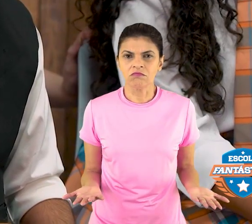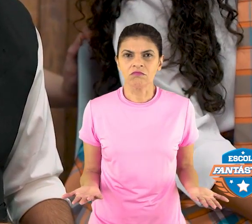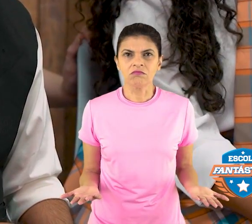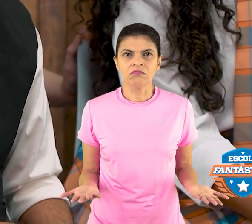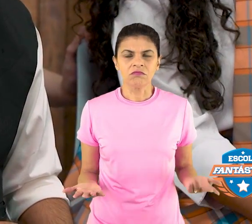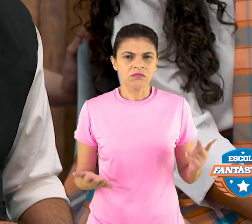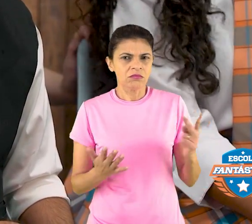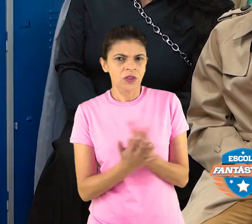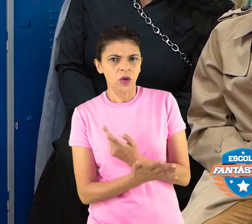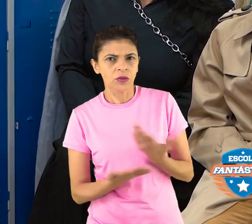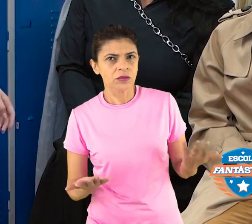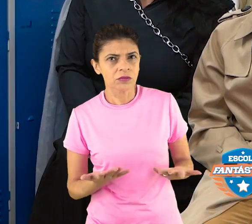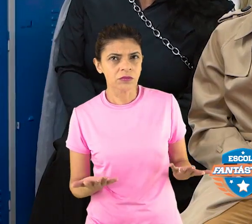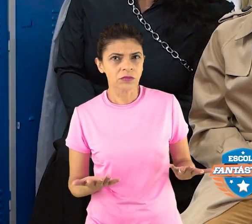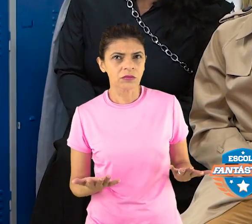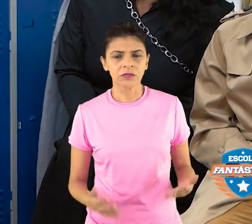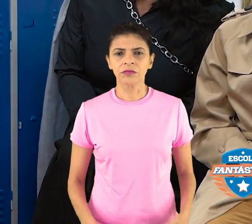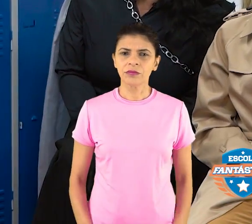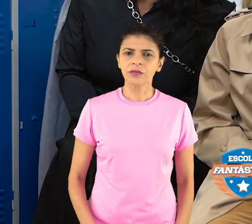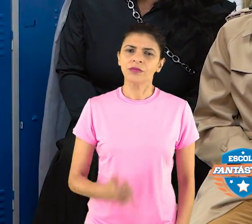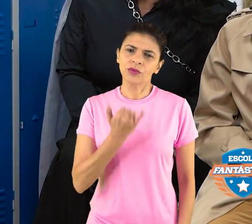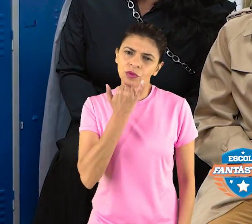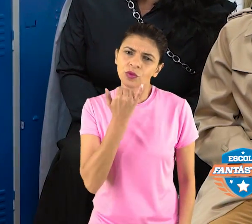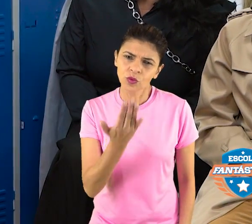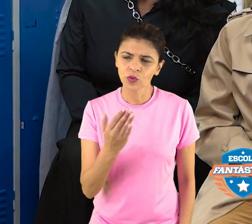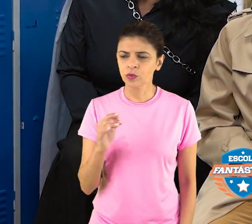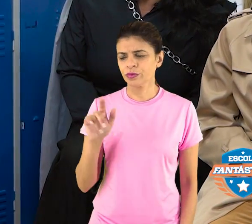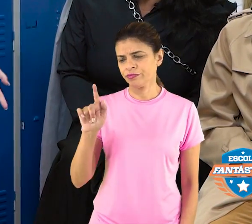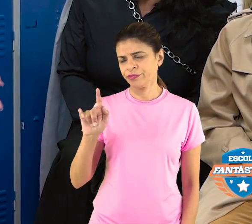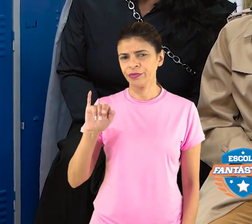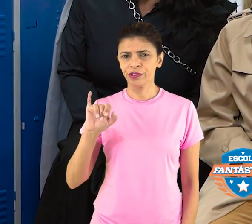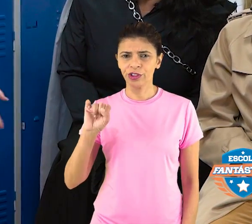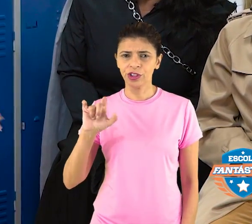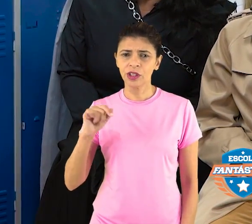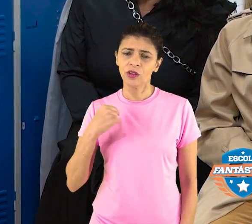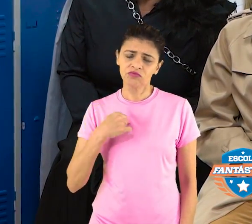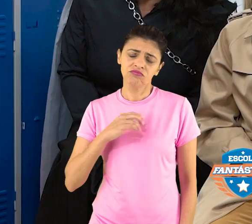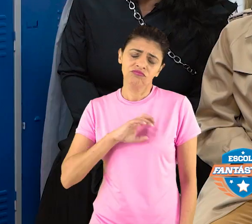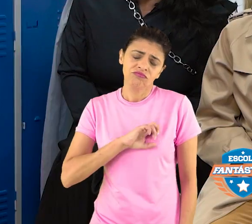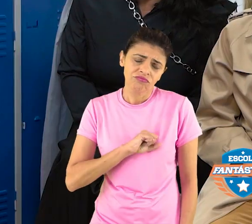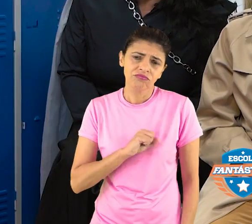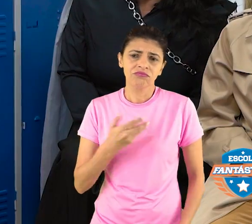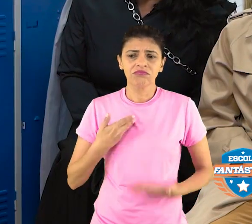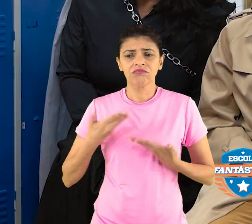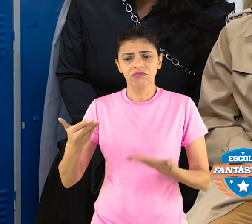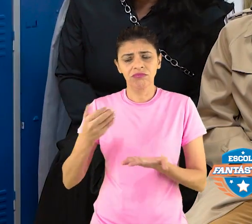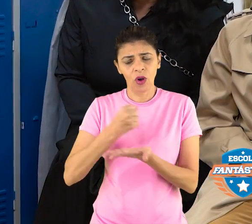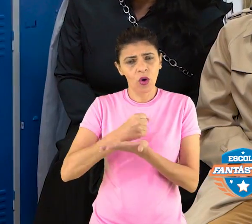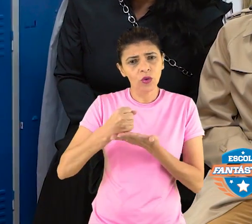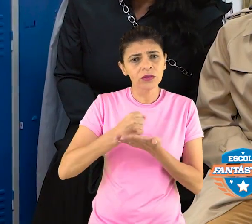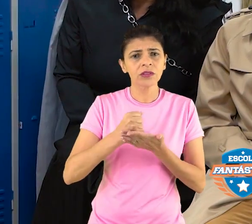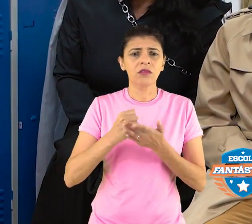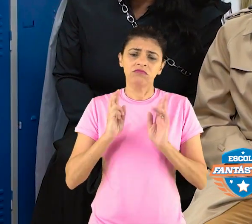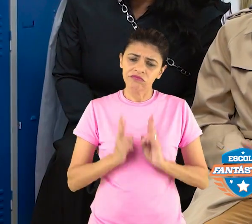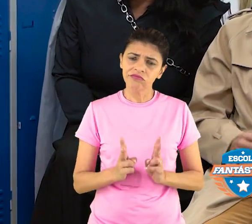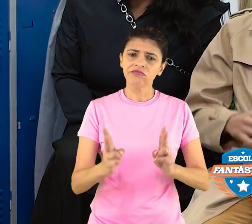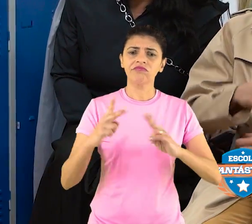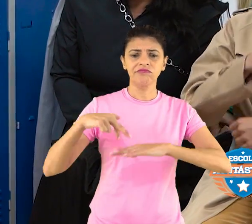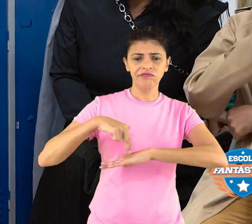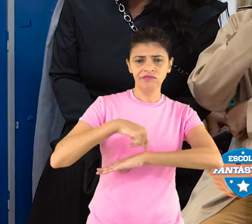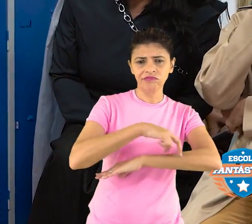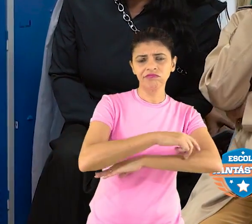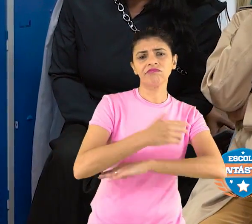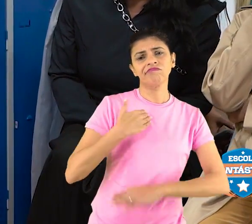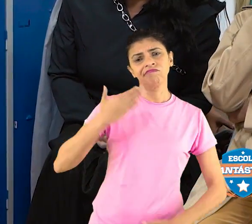O que está acontecendo aqui? Oi, senhor Giselo. Eu adoraria receber um contrato seu para eu poder continuar minha carreira